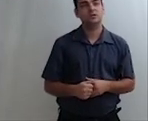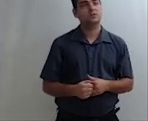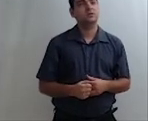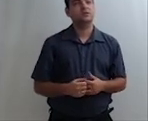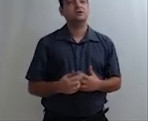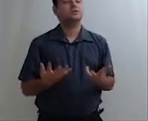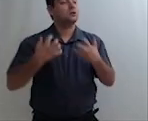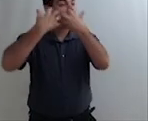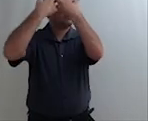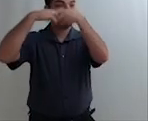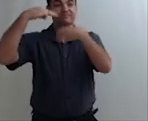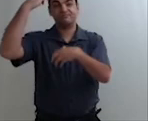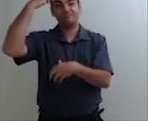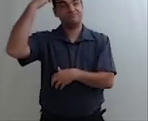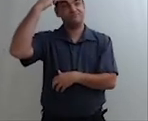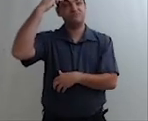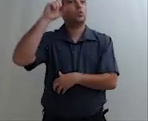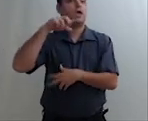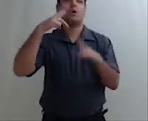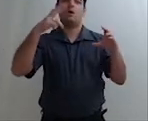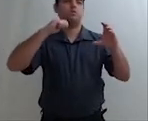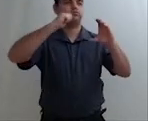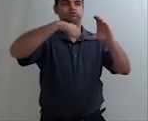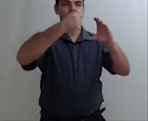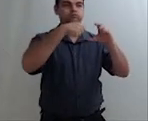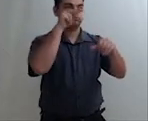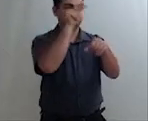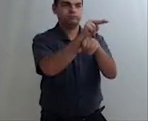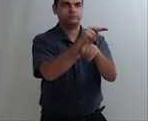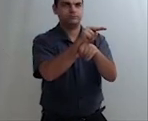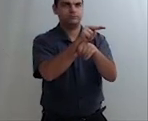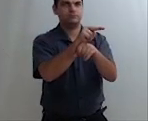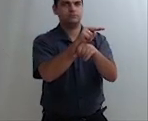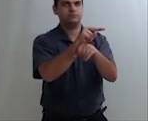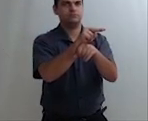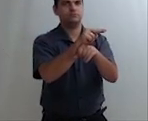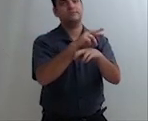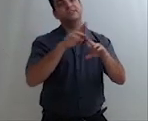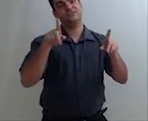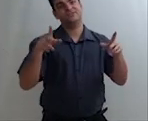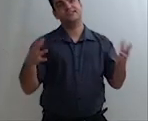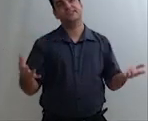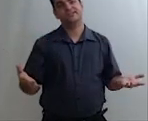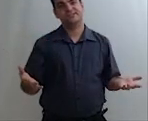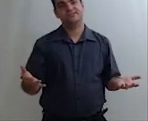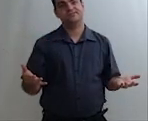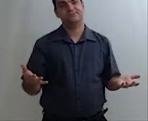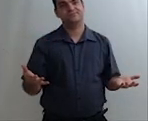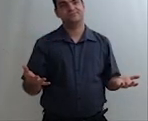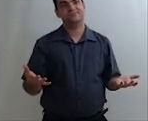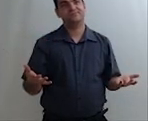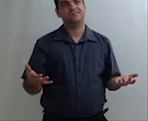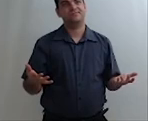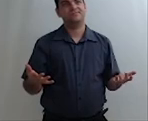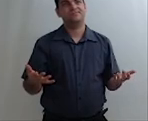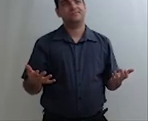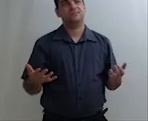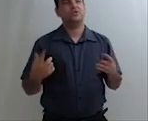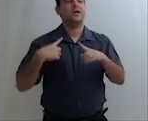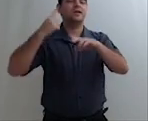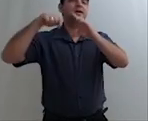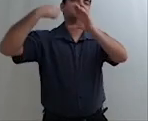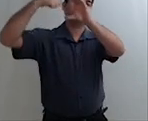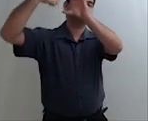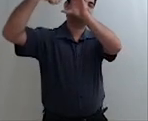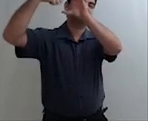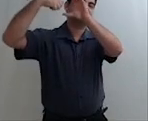qual as imagens né não tem a capacidade de registro eh que tem uma câmera de segurança que esteja num comércio que esteja